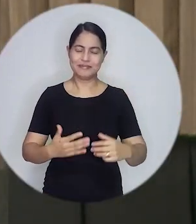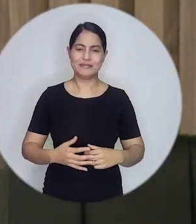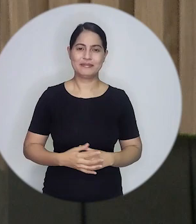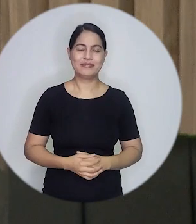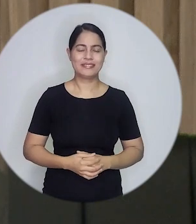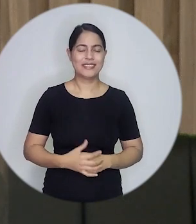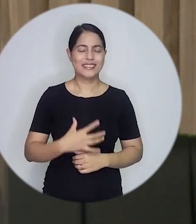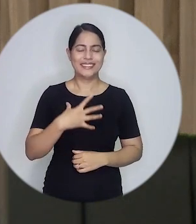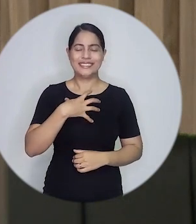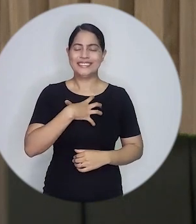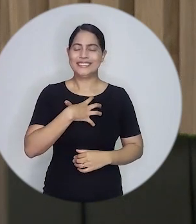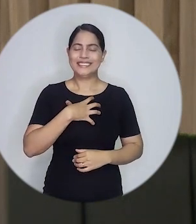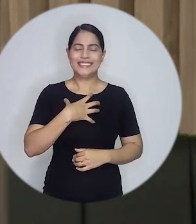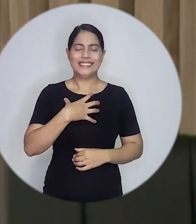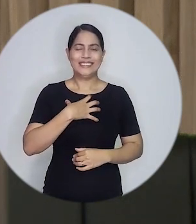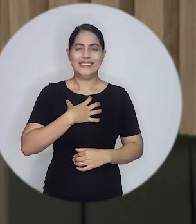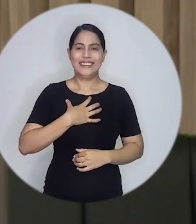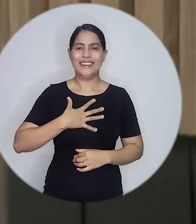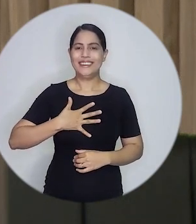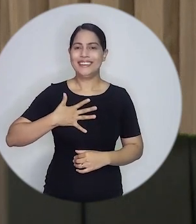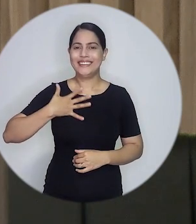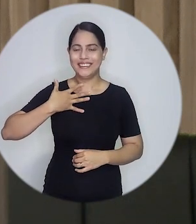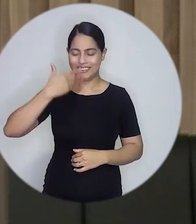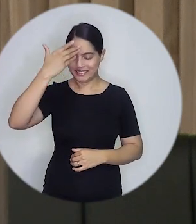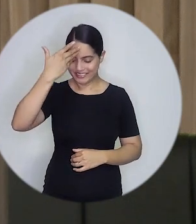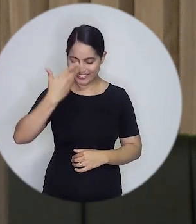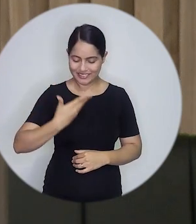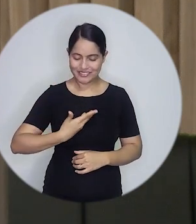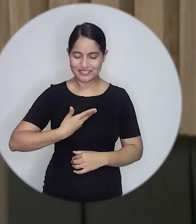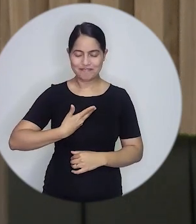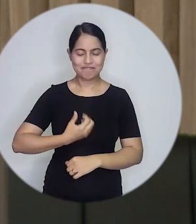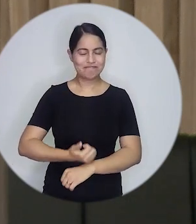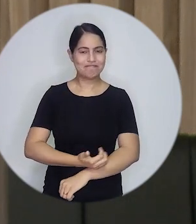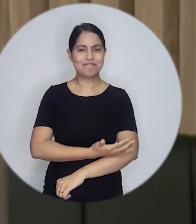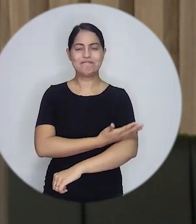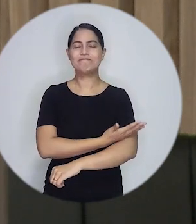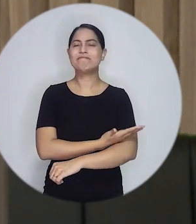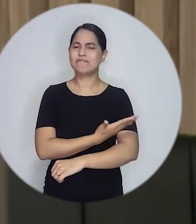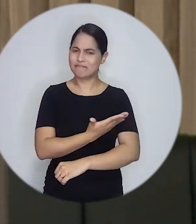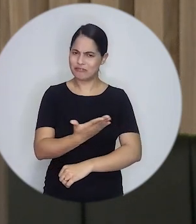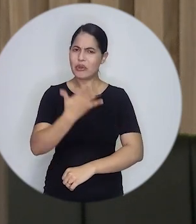todos. Enorme a minha honra,